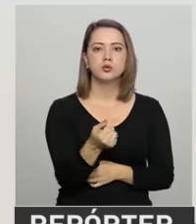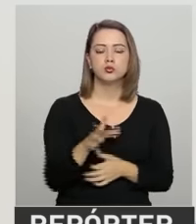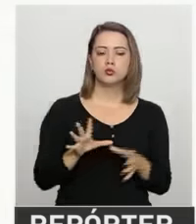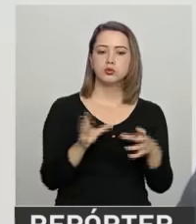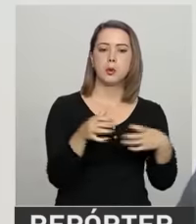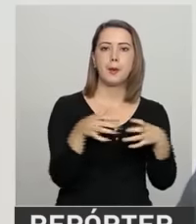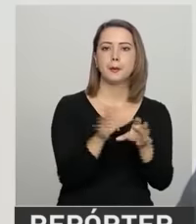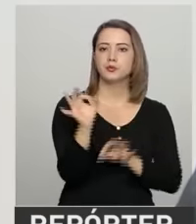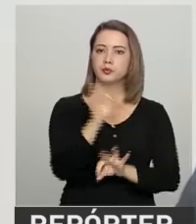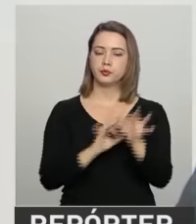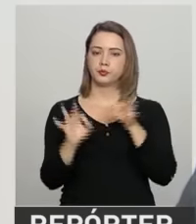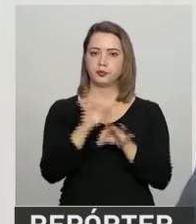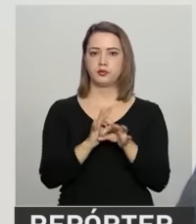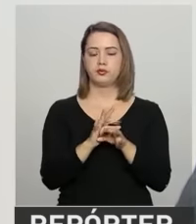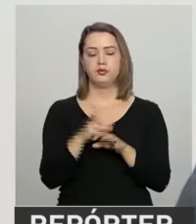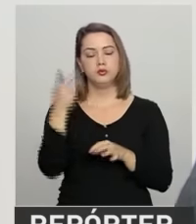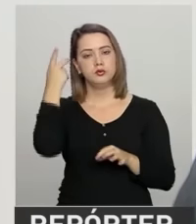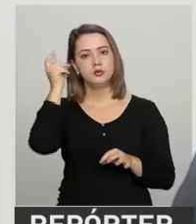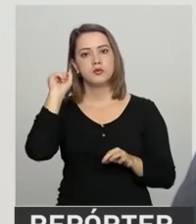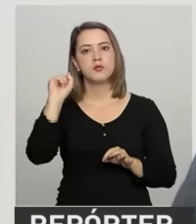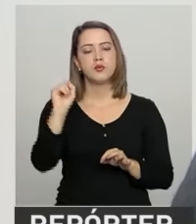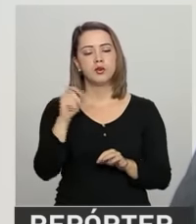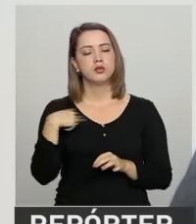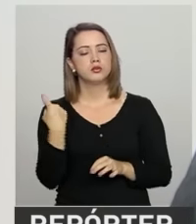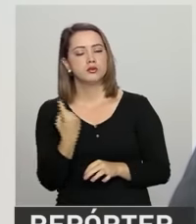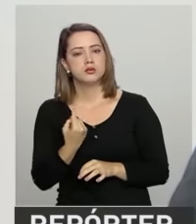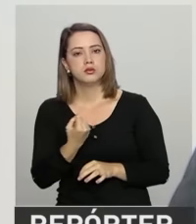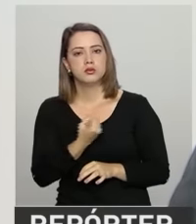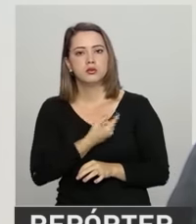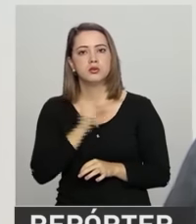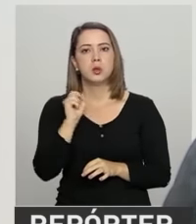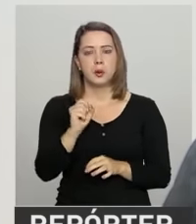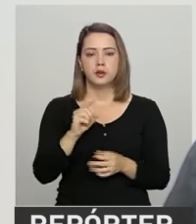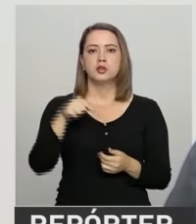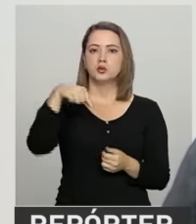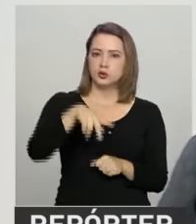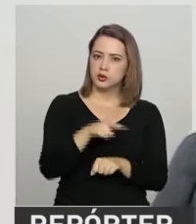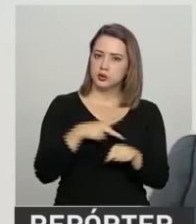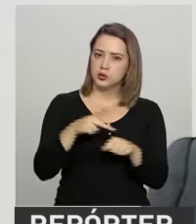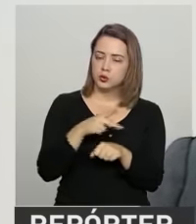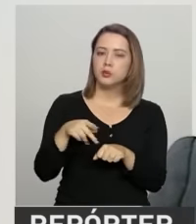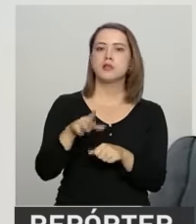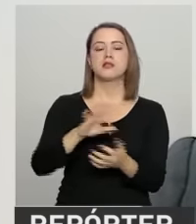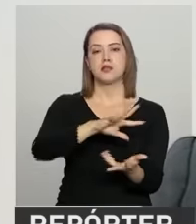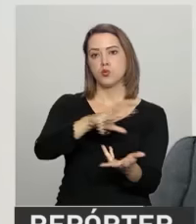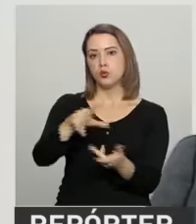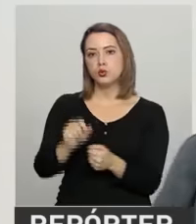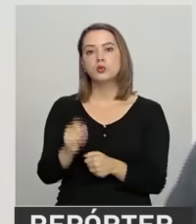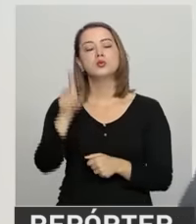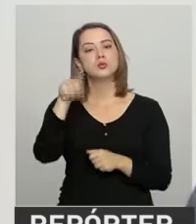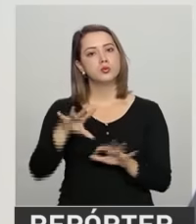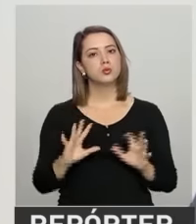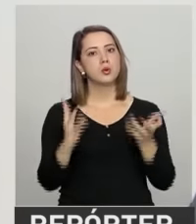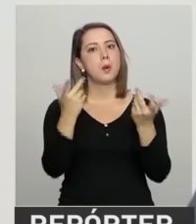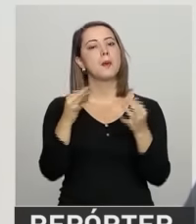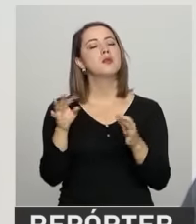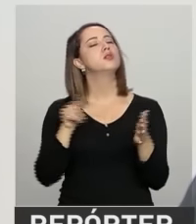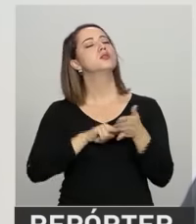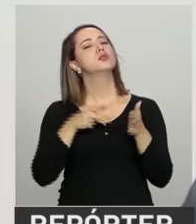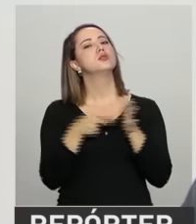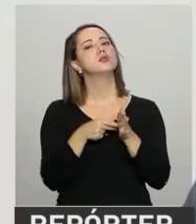bem organizados. Para nós, no concerto nacional e internacional, o sucesso das Olimpíadas